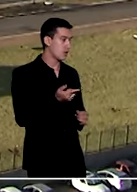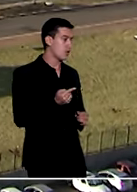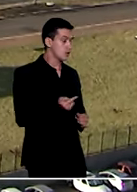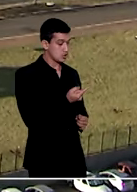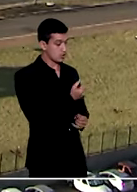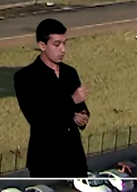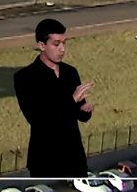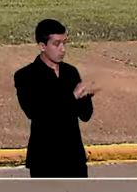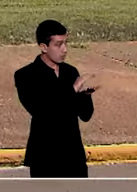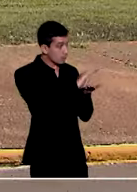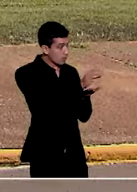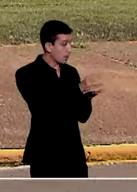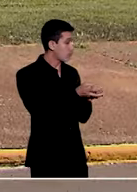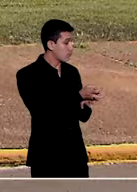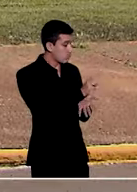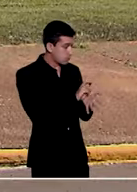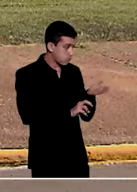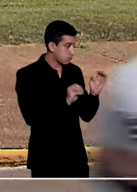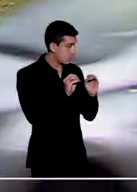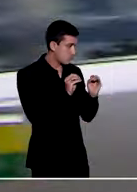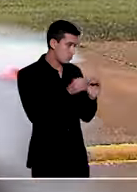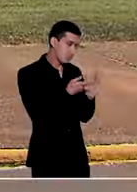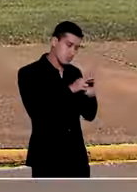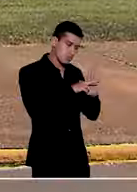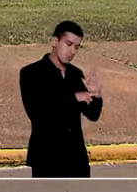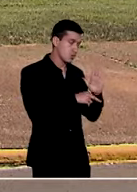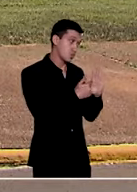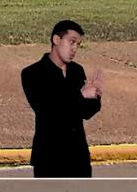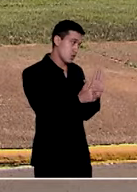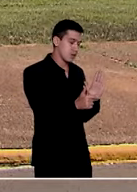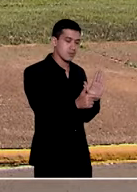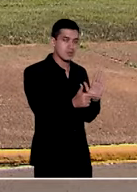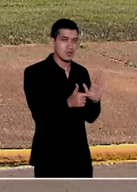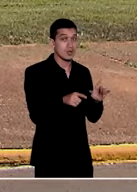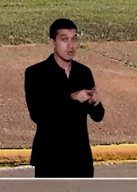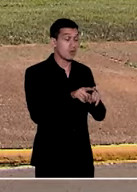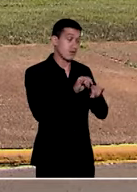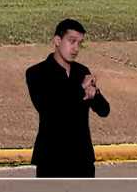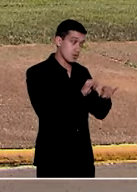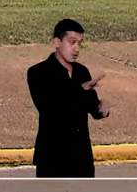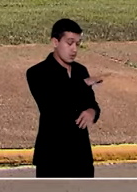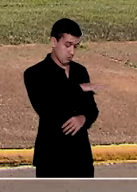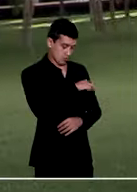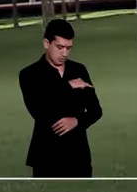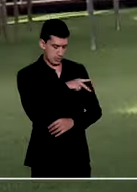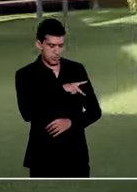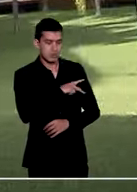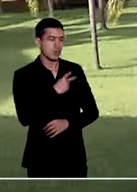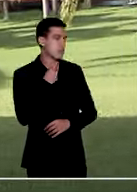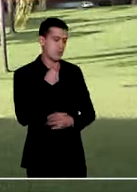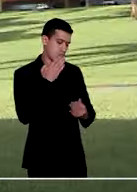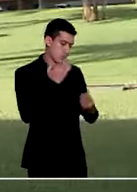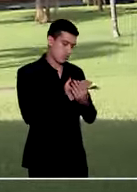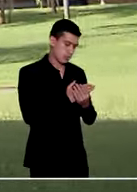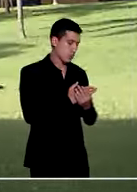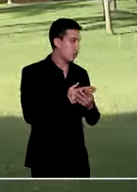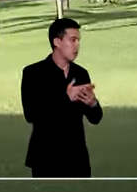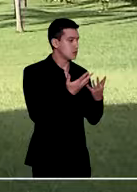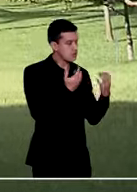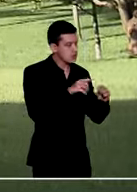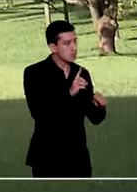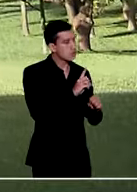está regulamentada argumentou ainda que o ministério público não poderia ajuizar essa ação pois não estaria